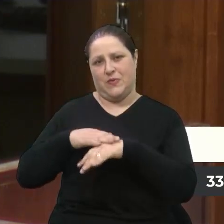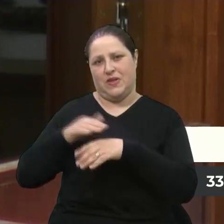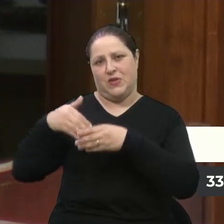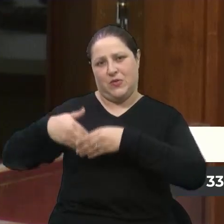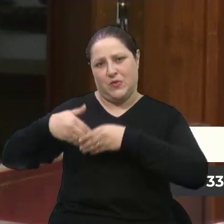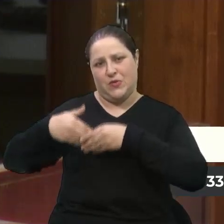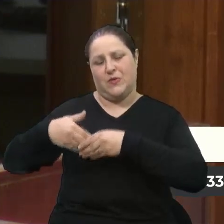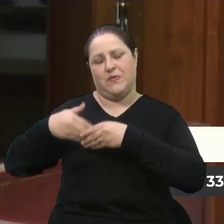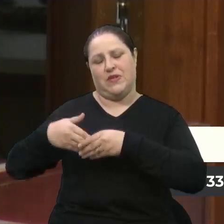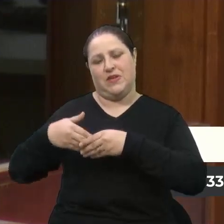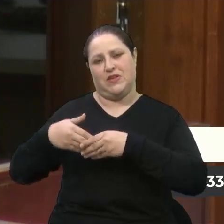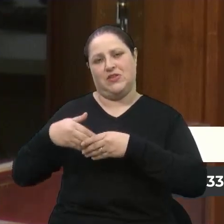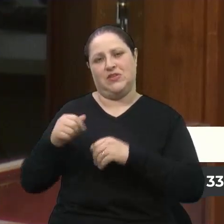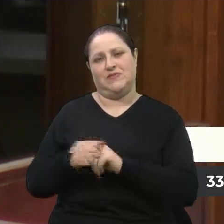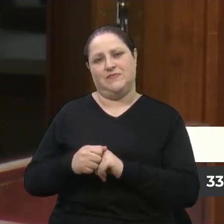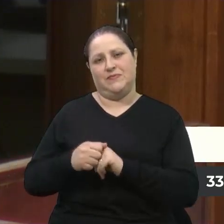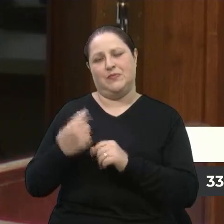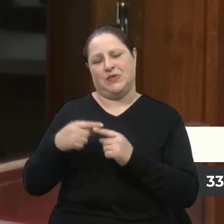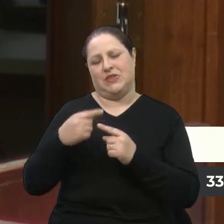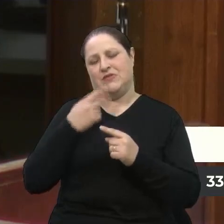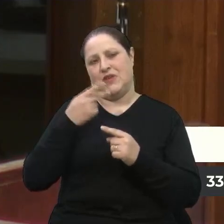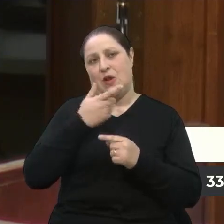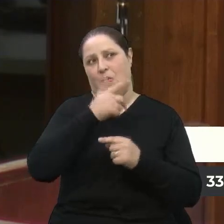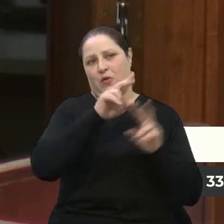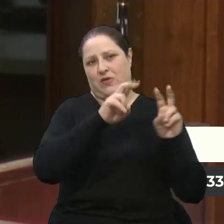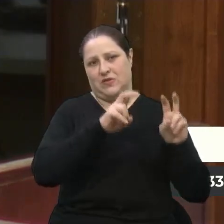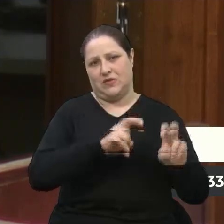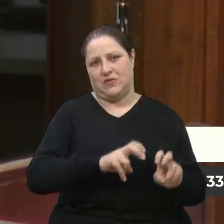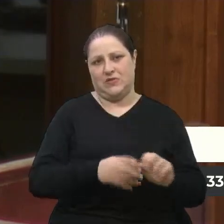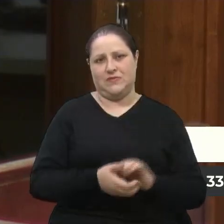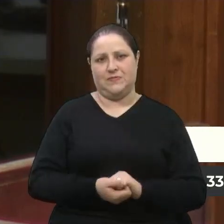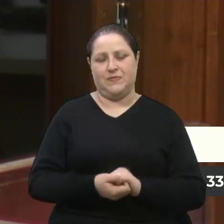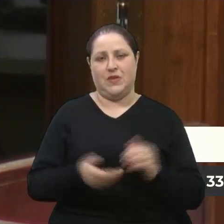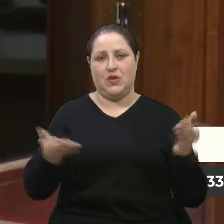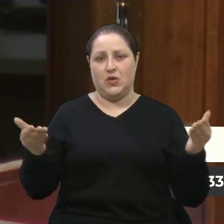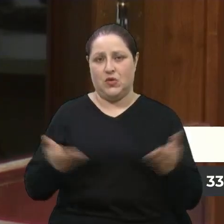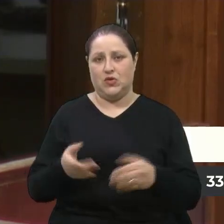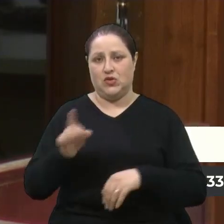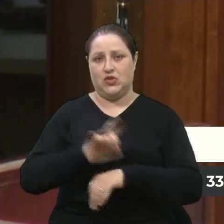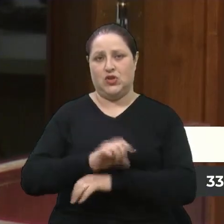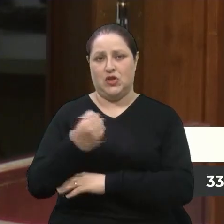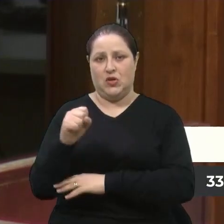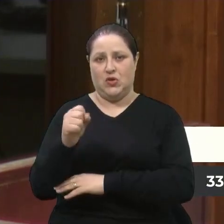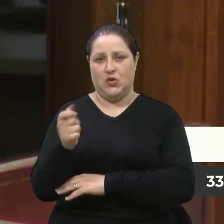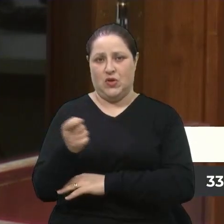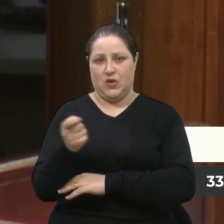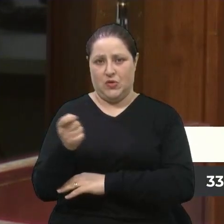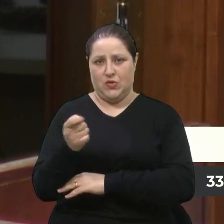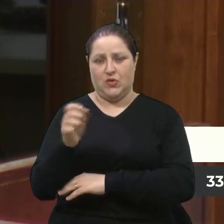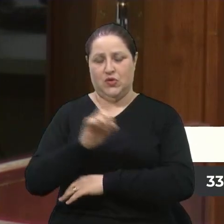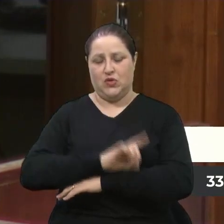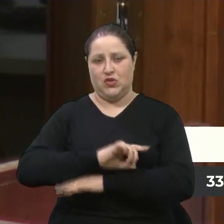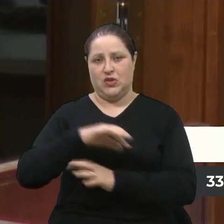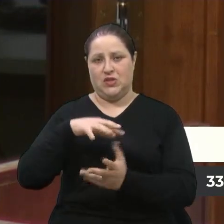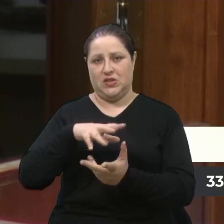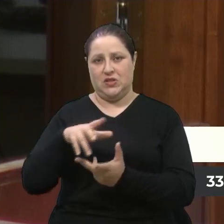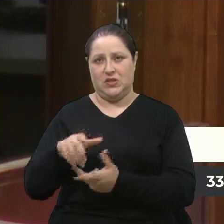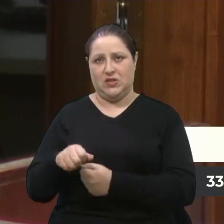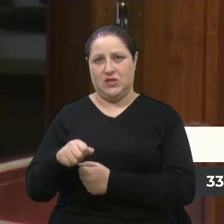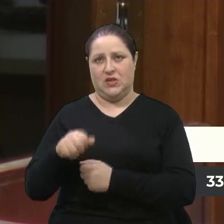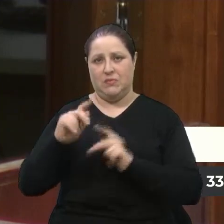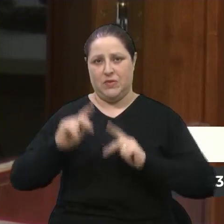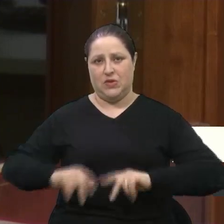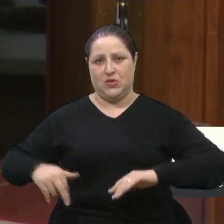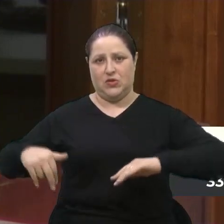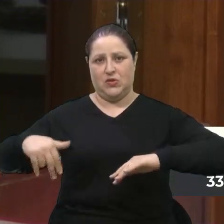me passando porque tinha outras observações, que hoje, presidente D'Ambrosio, 8 de agosto, é o Dia Internacional do Pedestre.